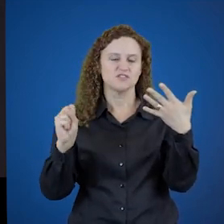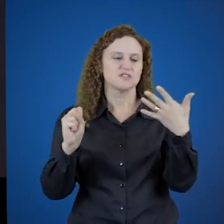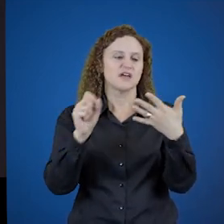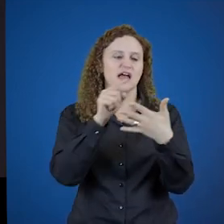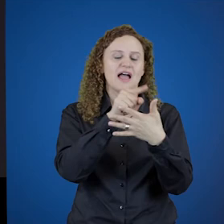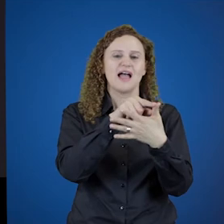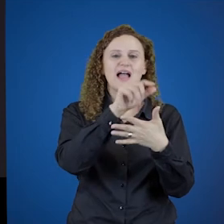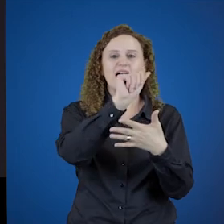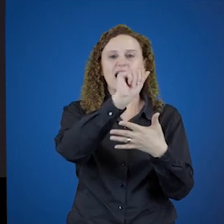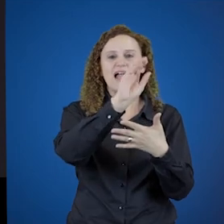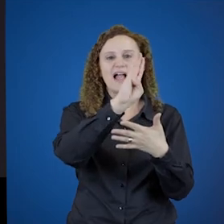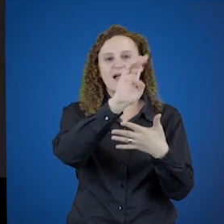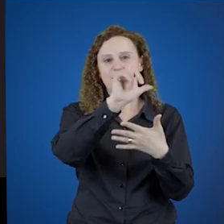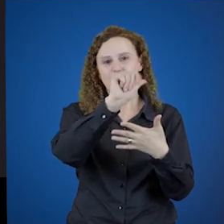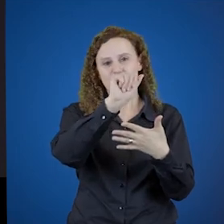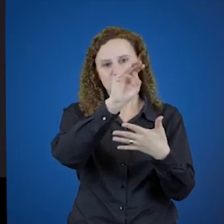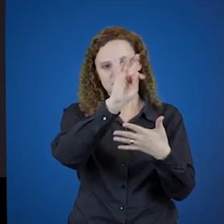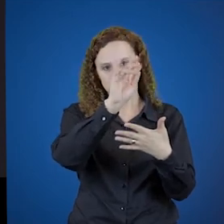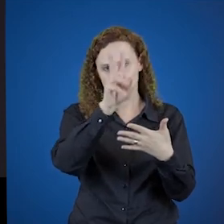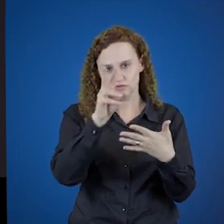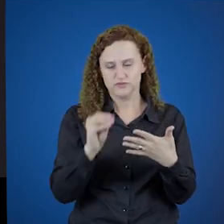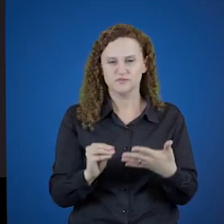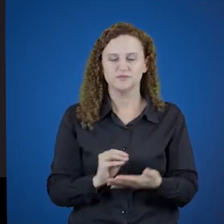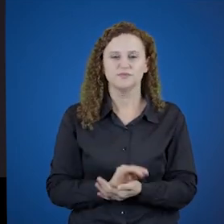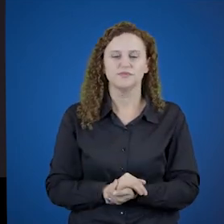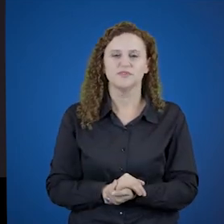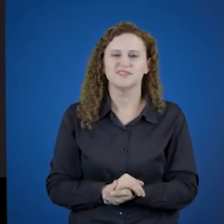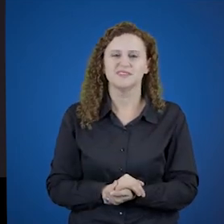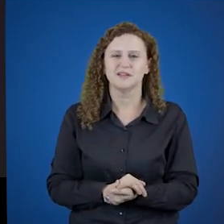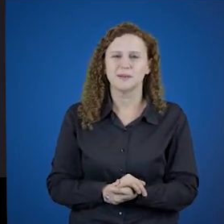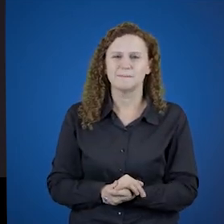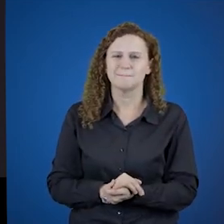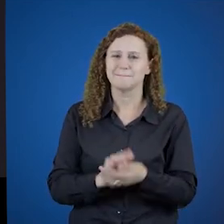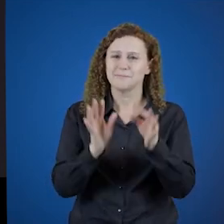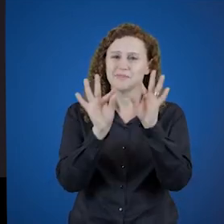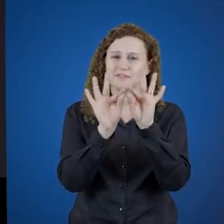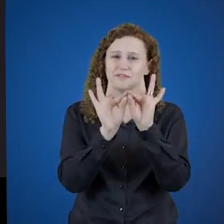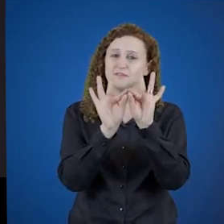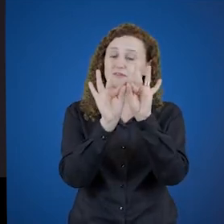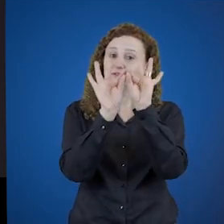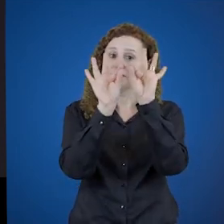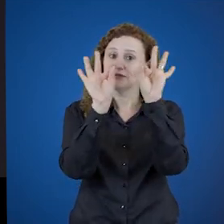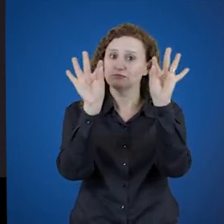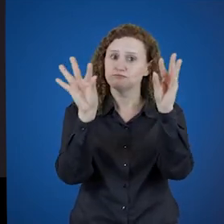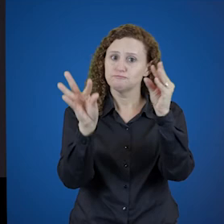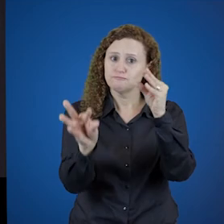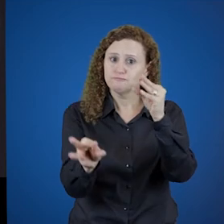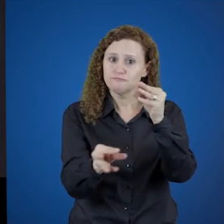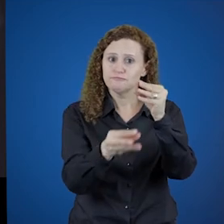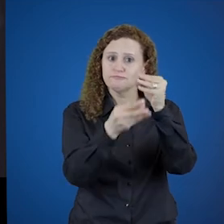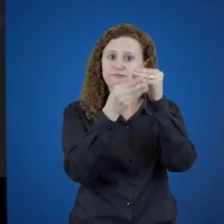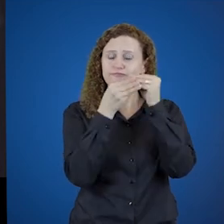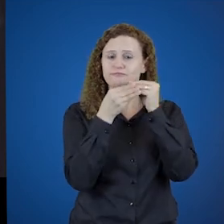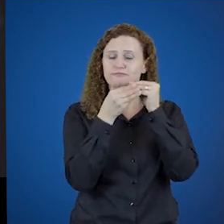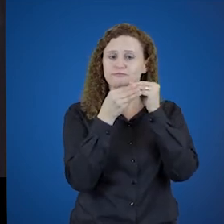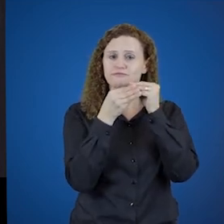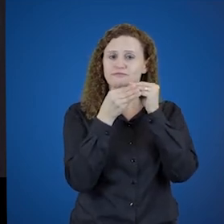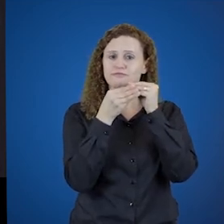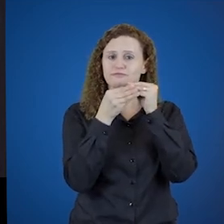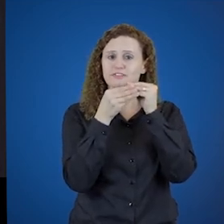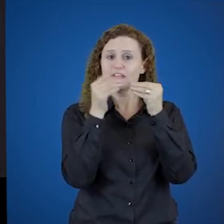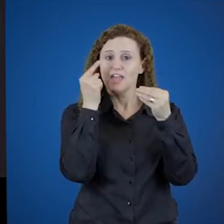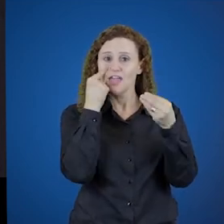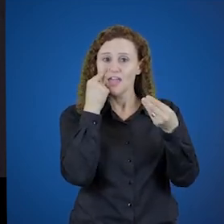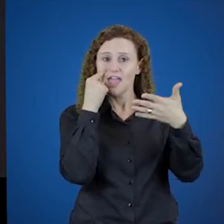termine em A então é guambo look 16 filha ó